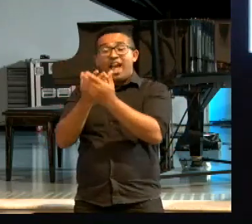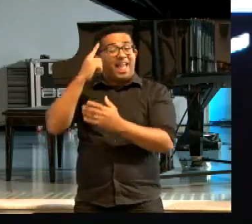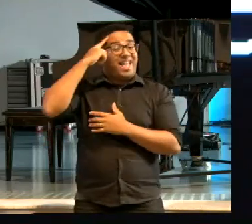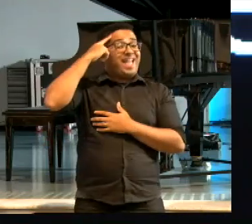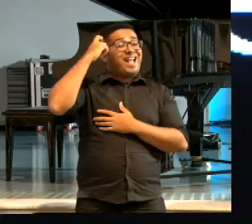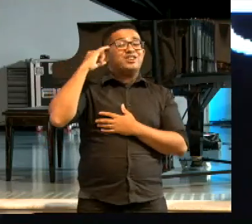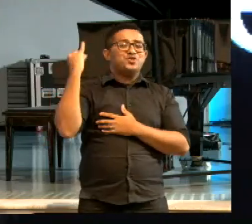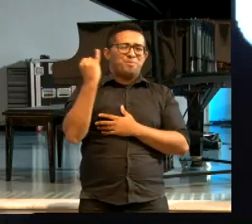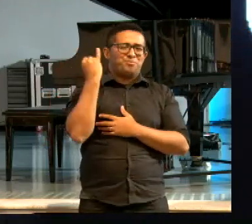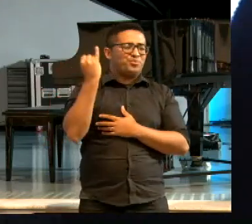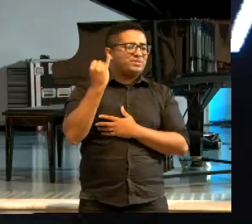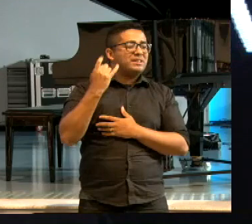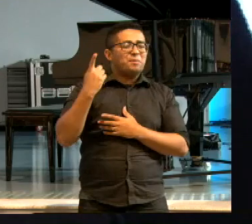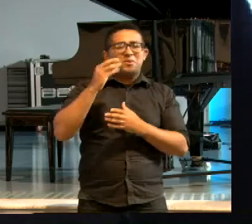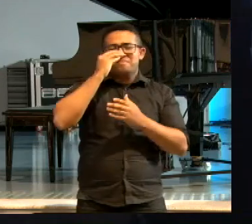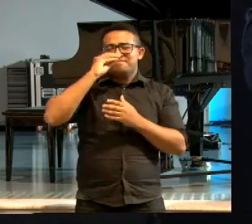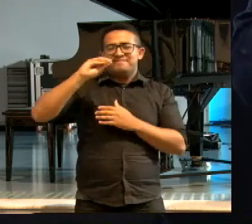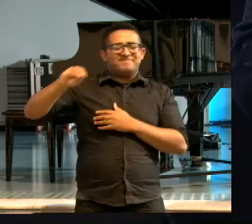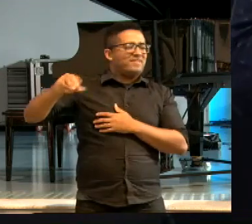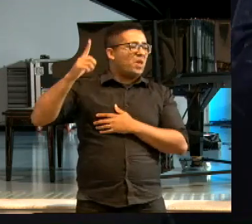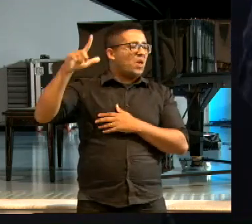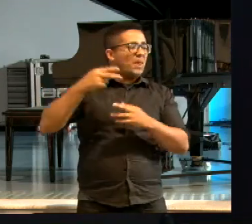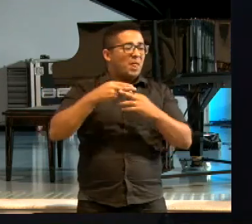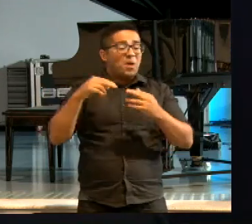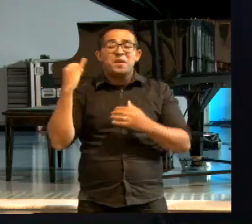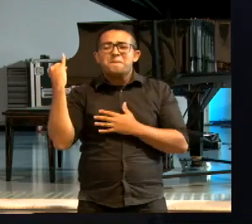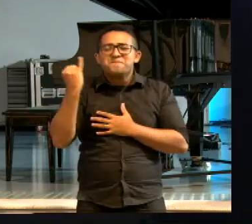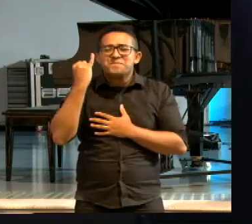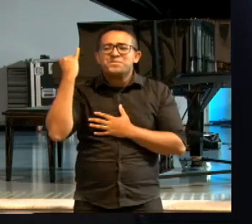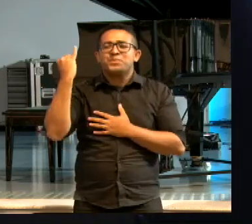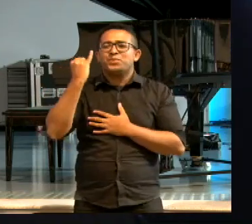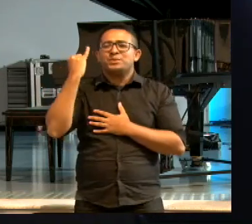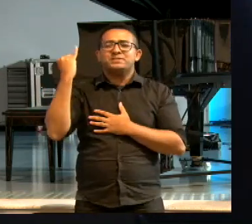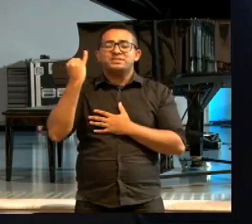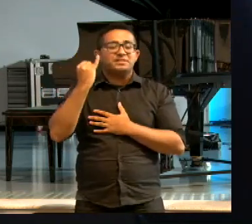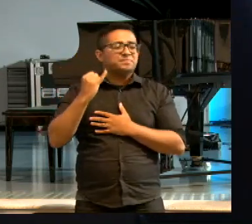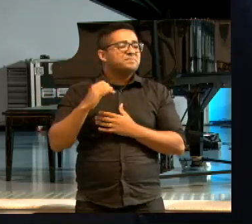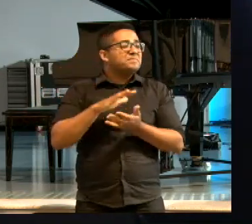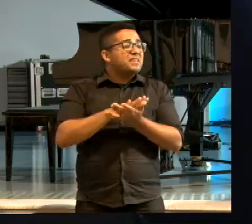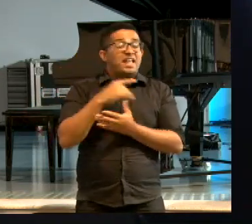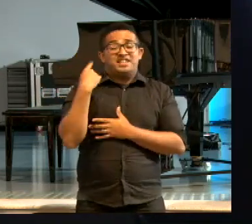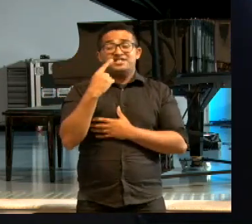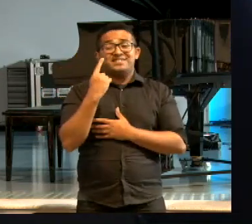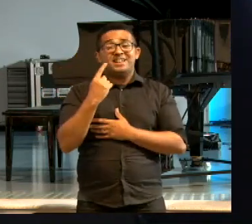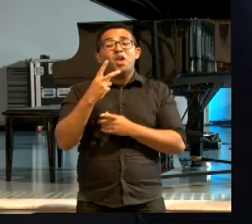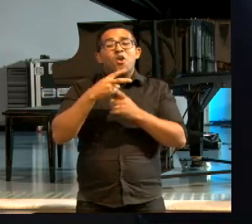e acaba descartando coisas de muita importância sem que a gente